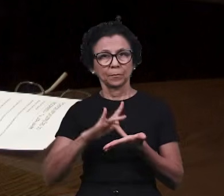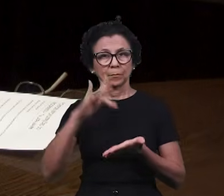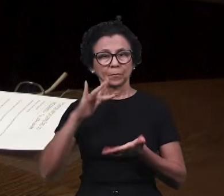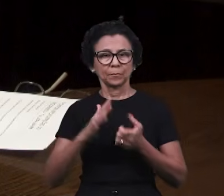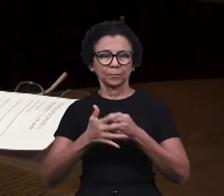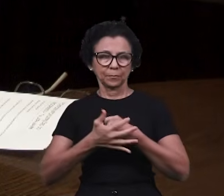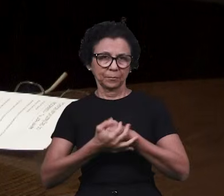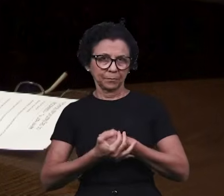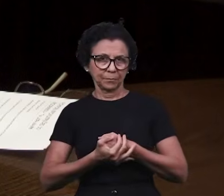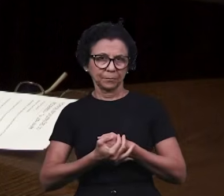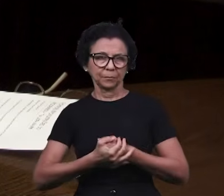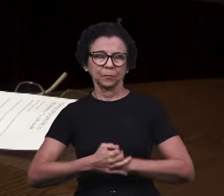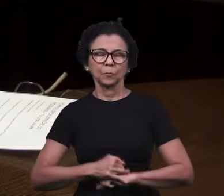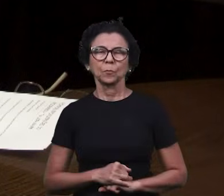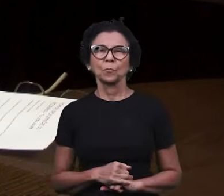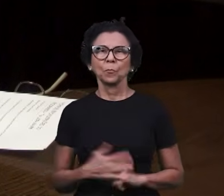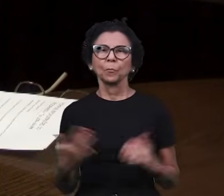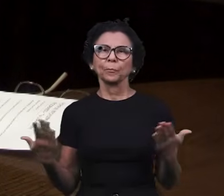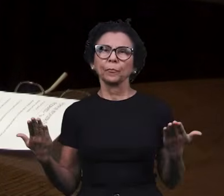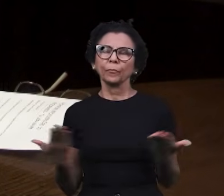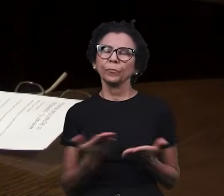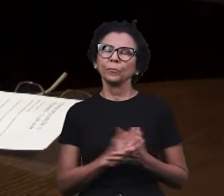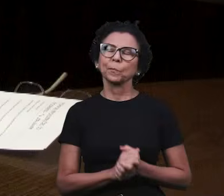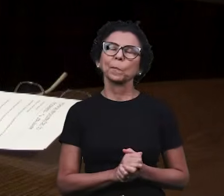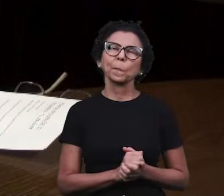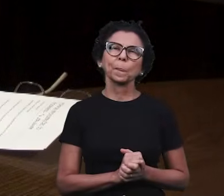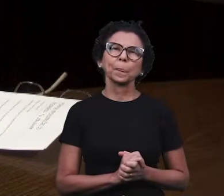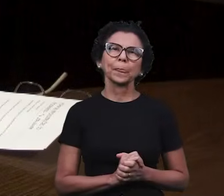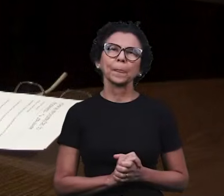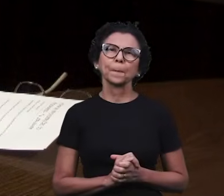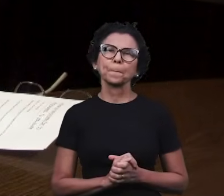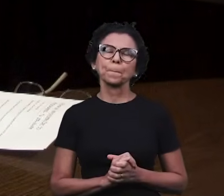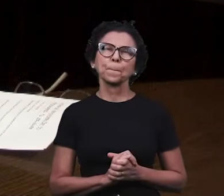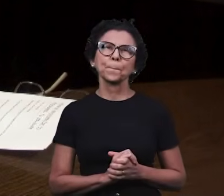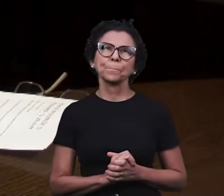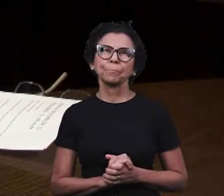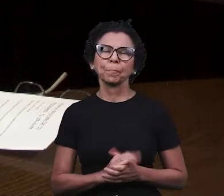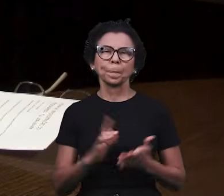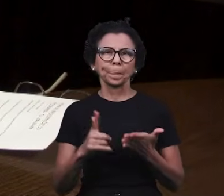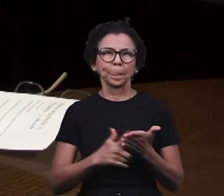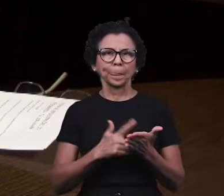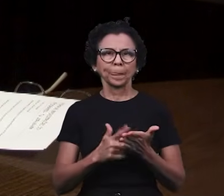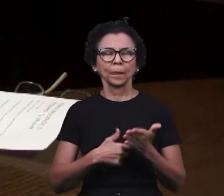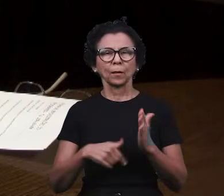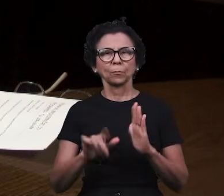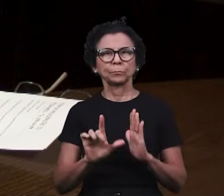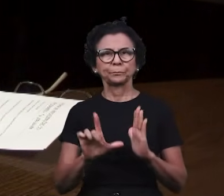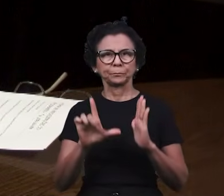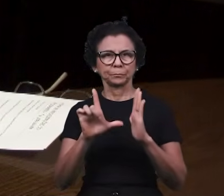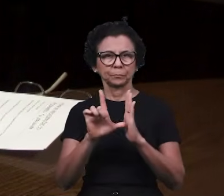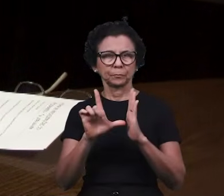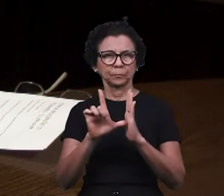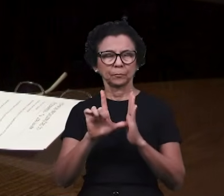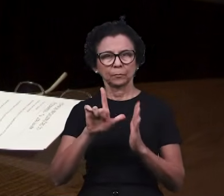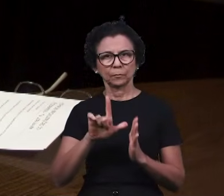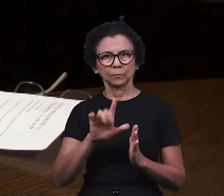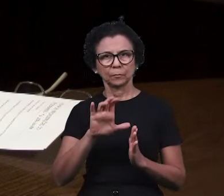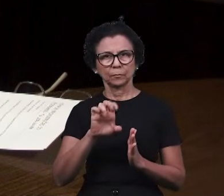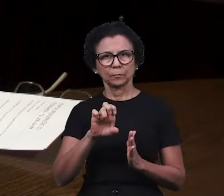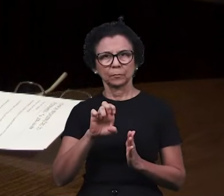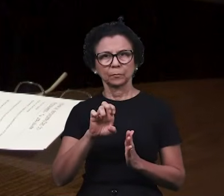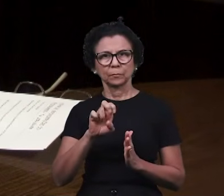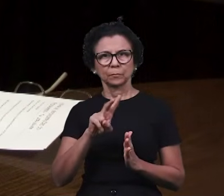escondido. Estamos agora passeando, podemos dizer, pelo livro de Levítico, mais um dos